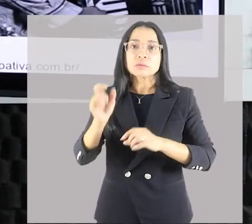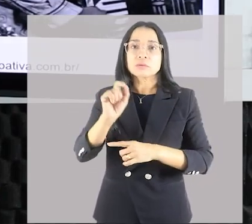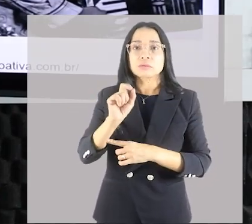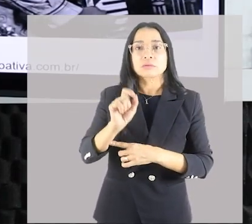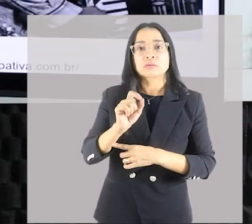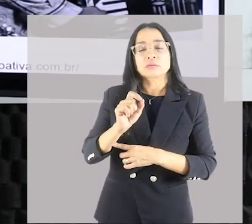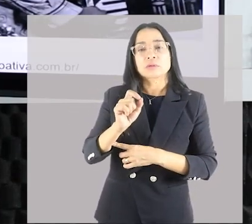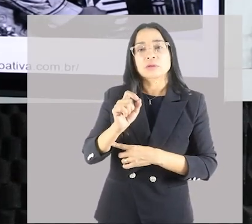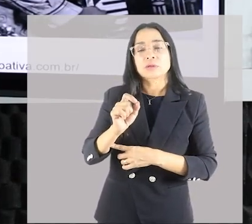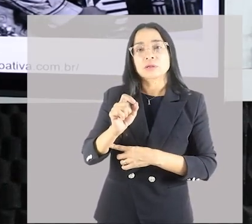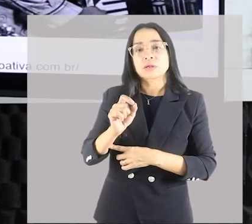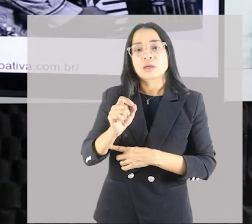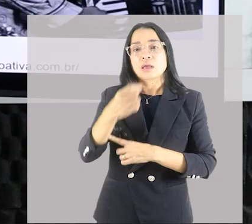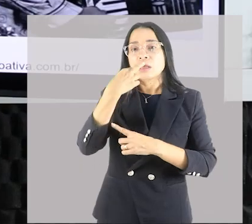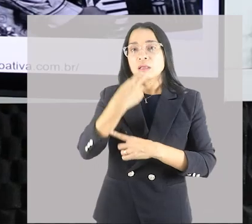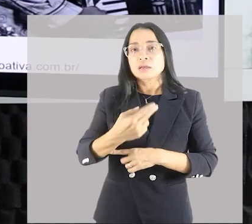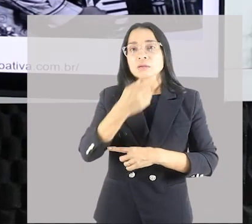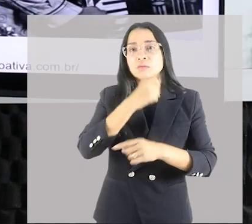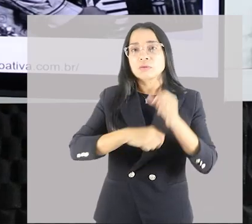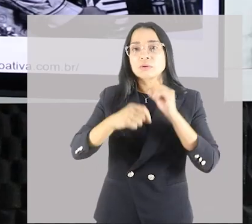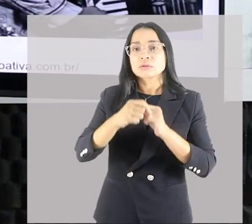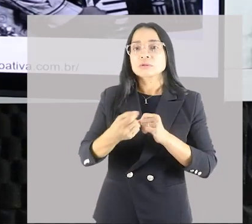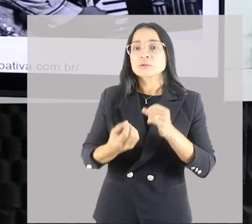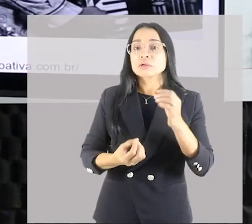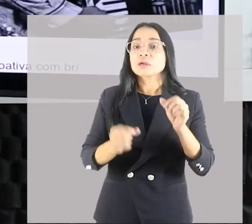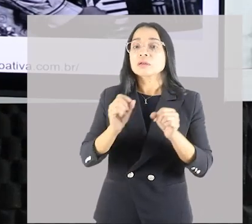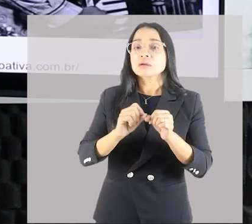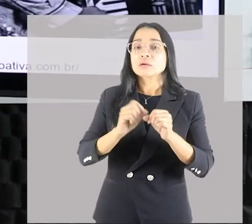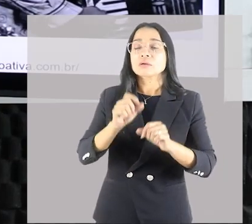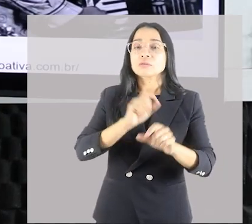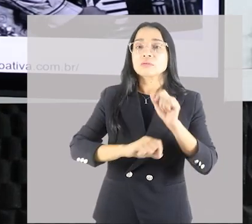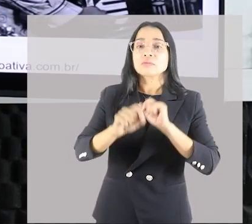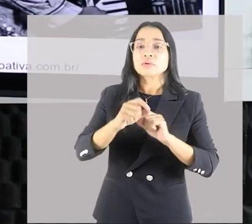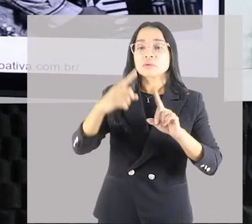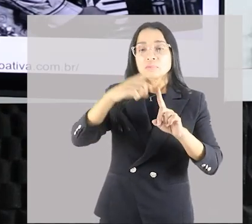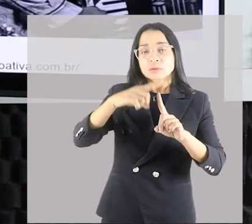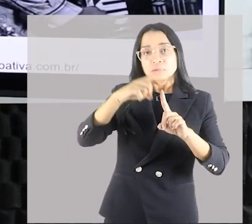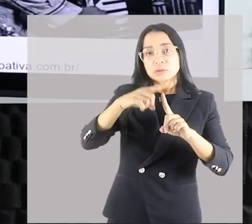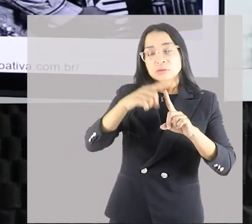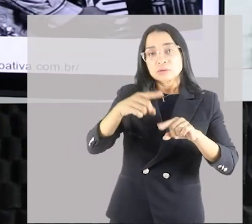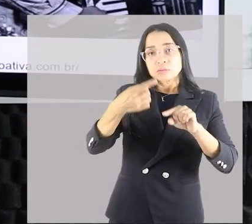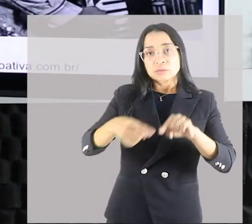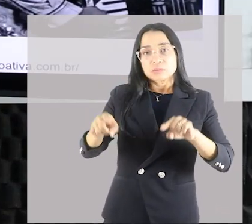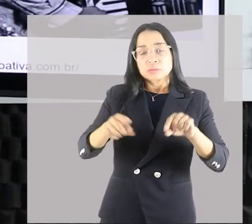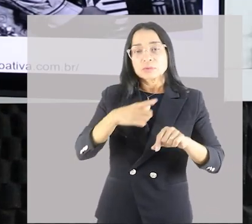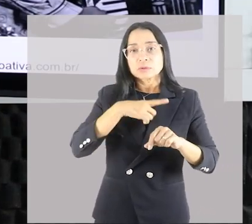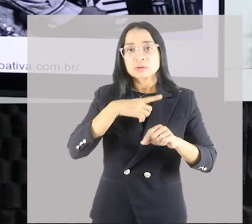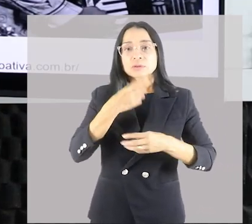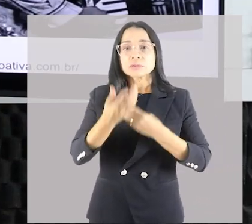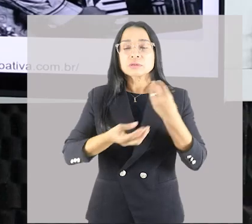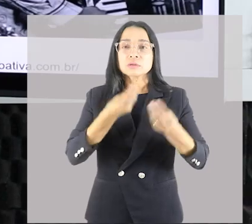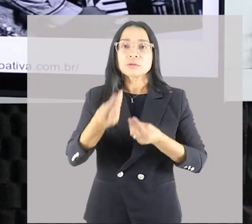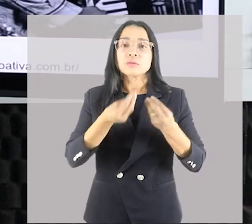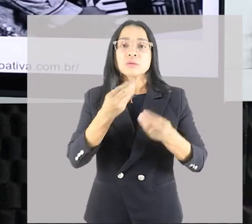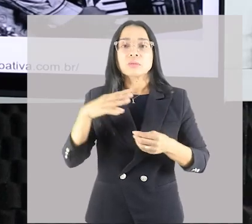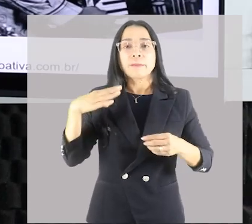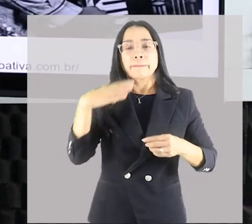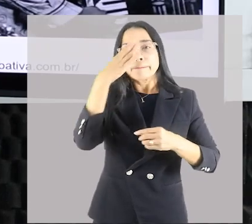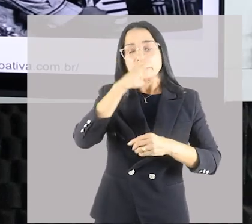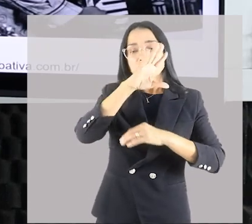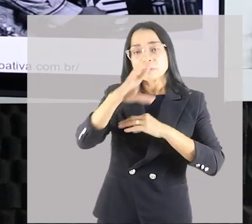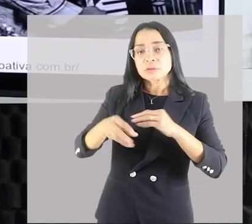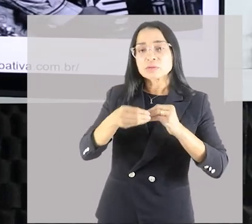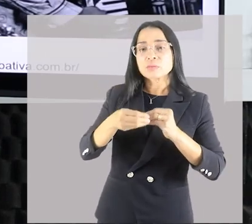daquele sotaque que era produzido pelo esse estilo musical, que tinha como principais